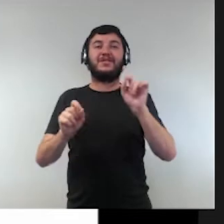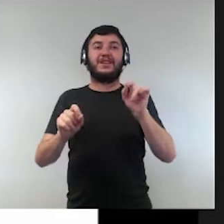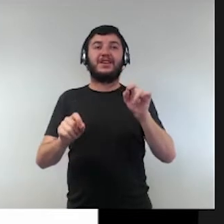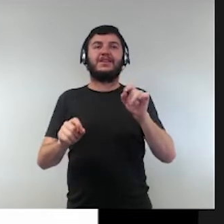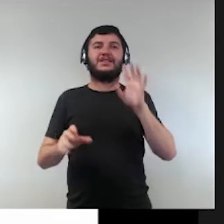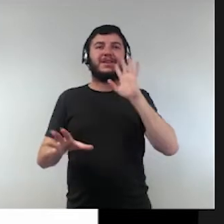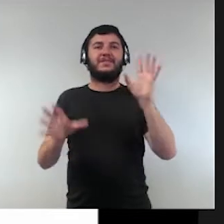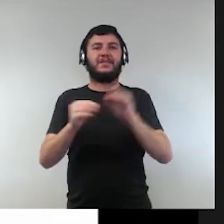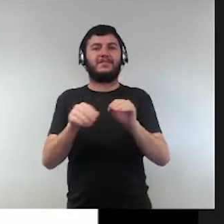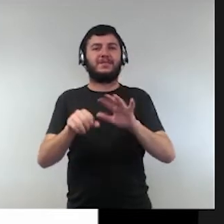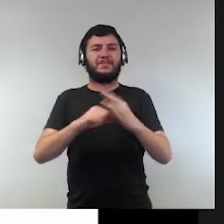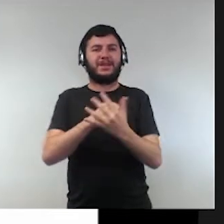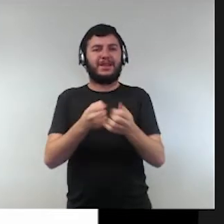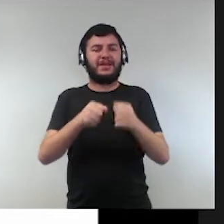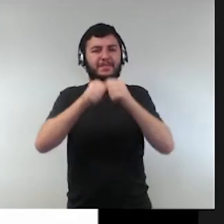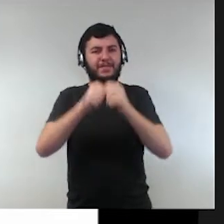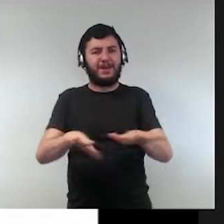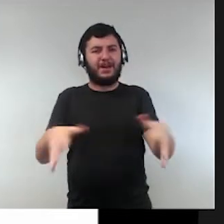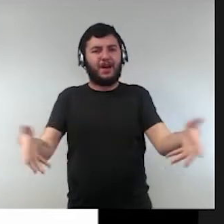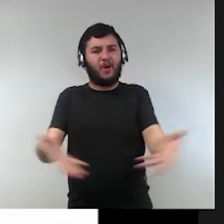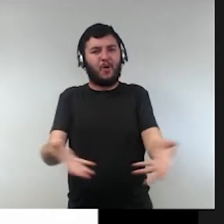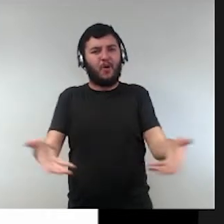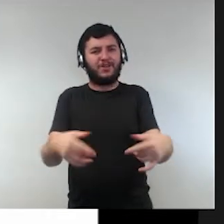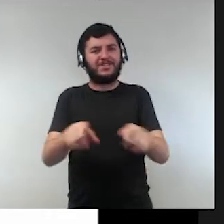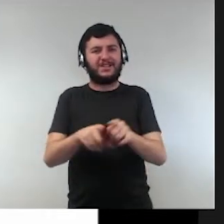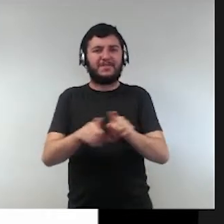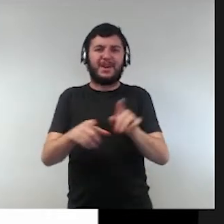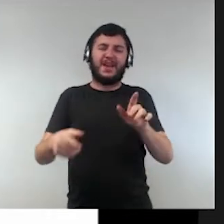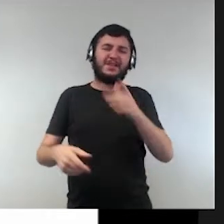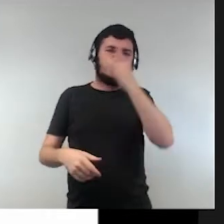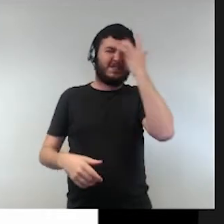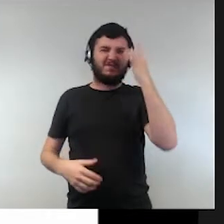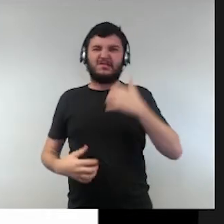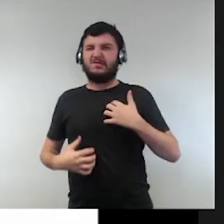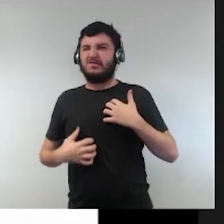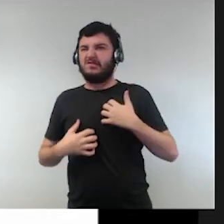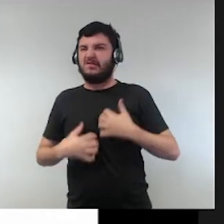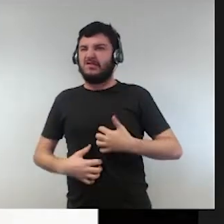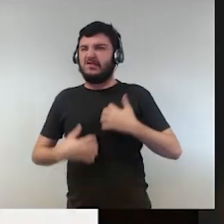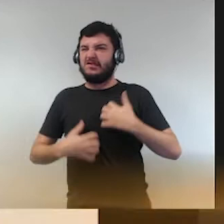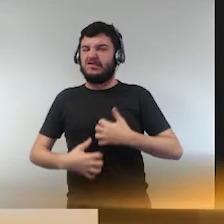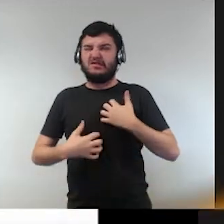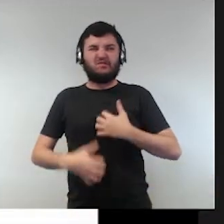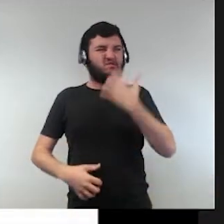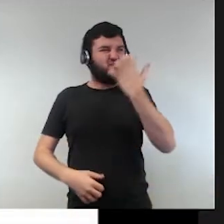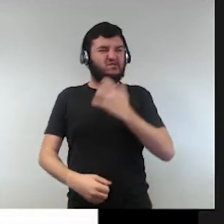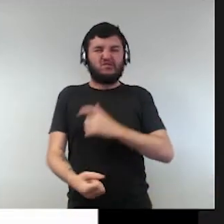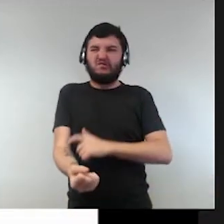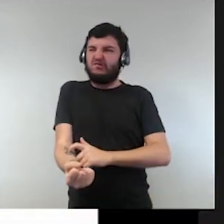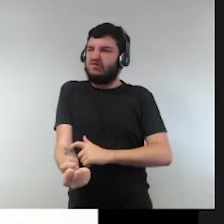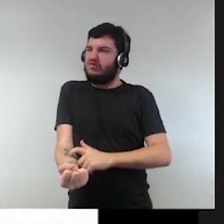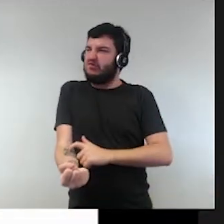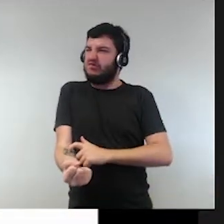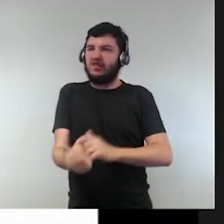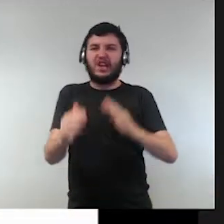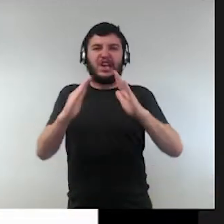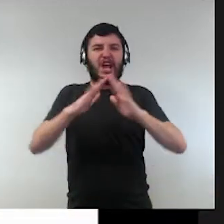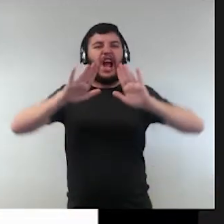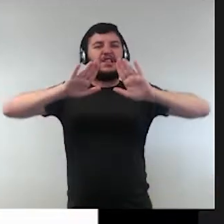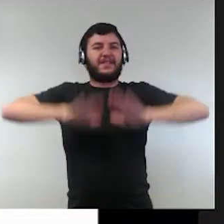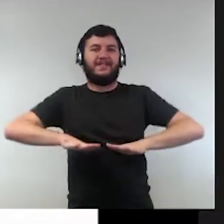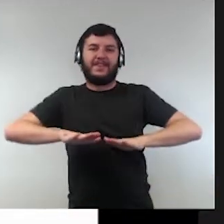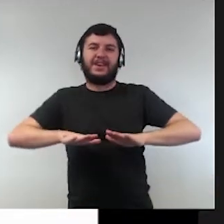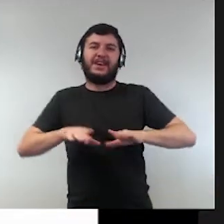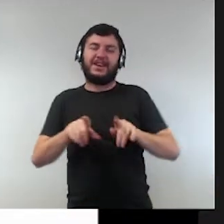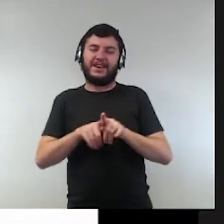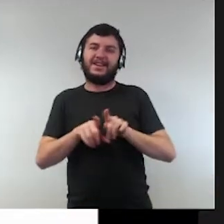nesse período de pandemia que a gente está vivendo hoje, né? Que todo mundo está mais estressado, todo mundo tem que ficar trancado dentro de casa pelo bem da saúde do próximo,